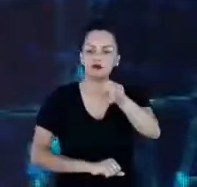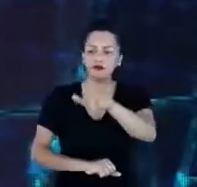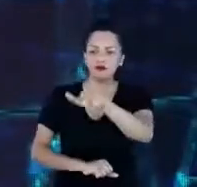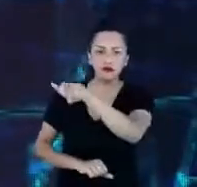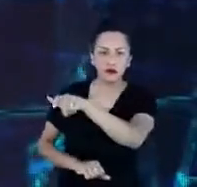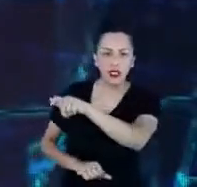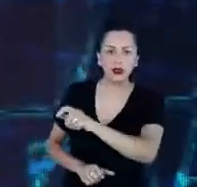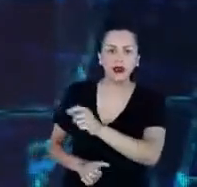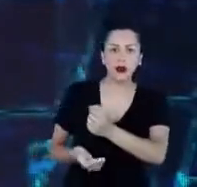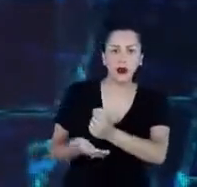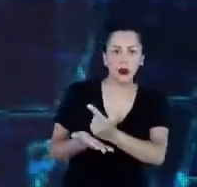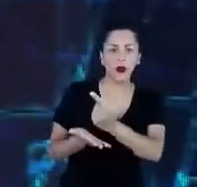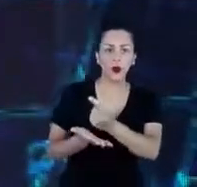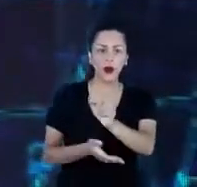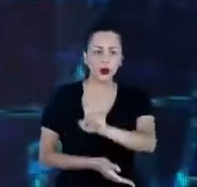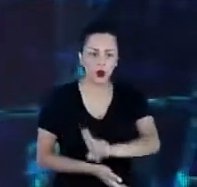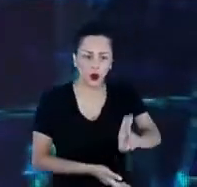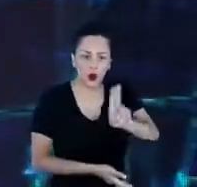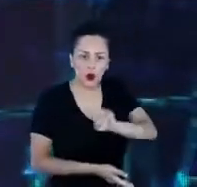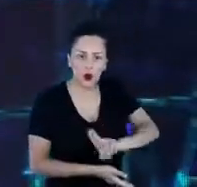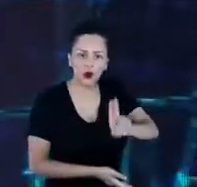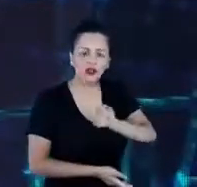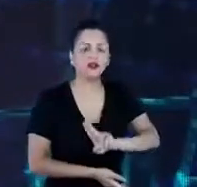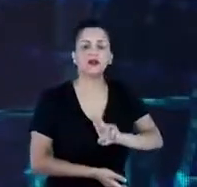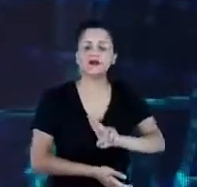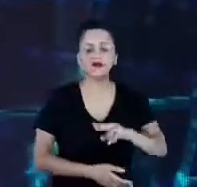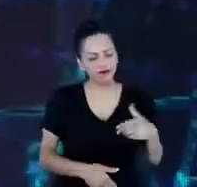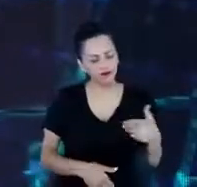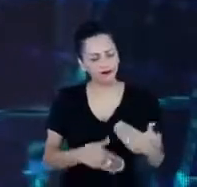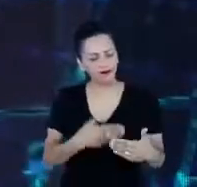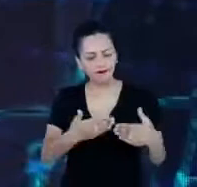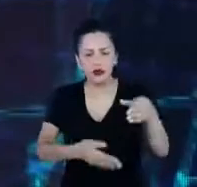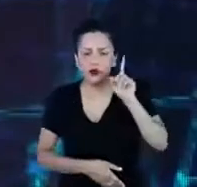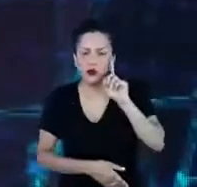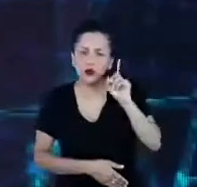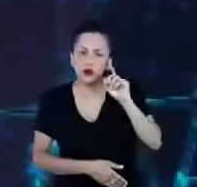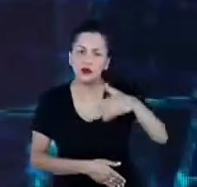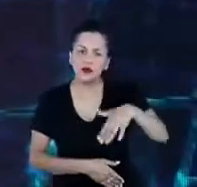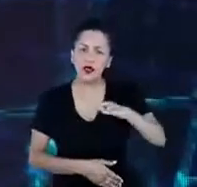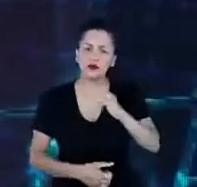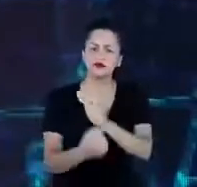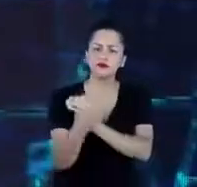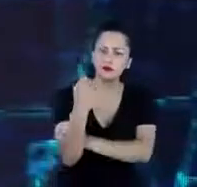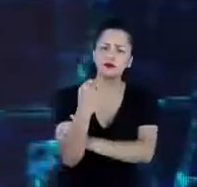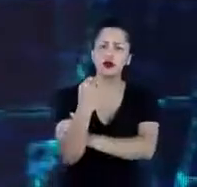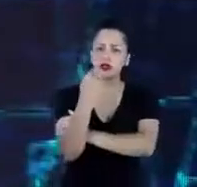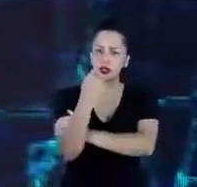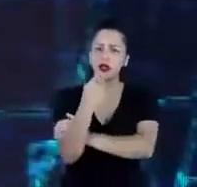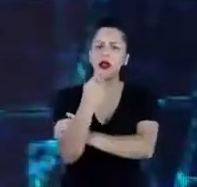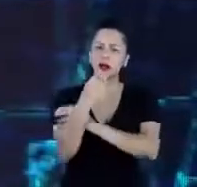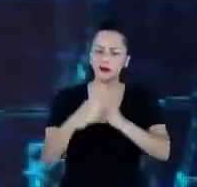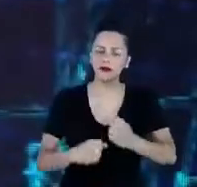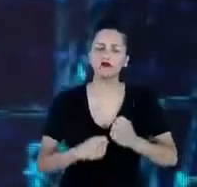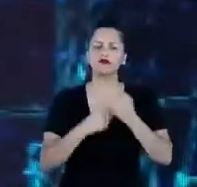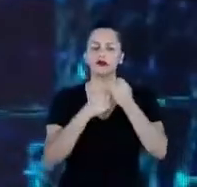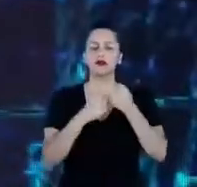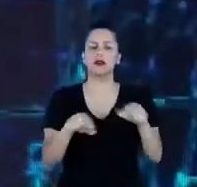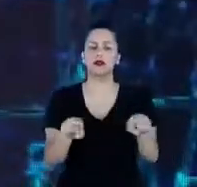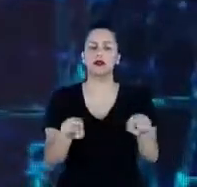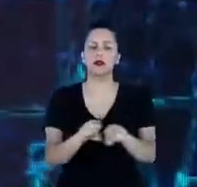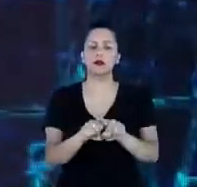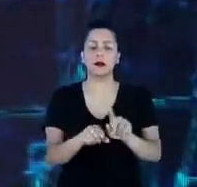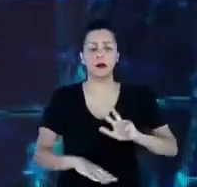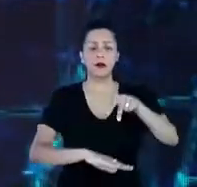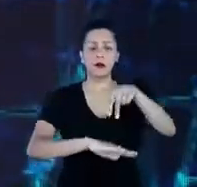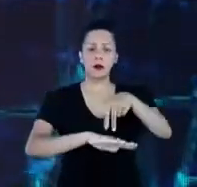consumidor que passa a estar cada dia mais empoderado e mais protagonista do